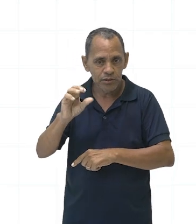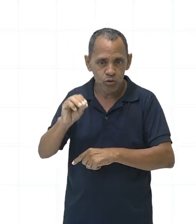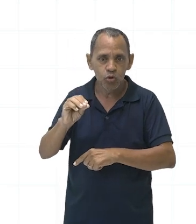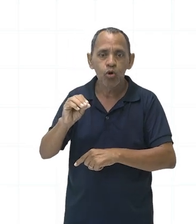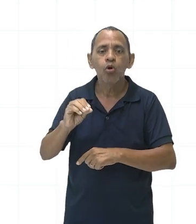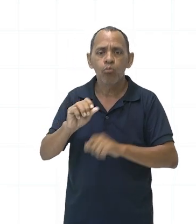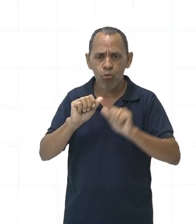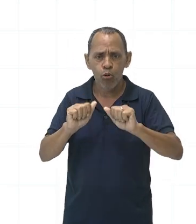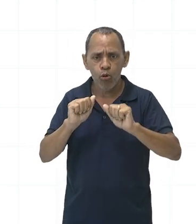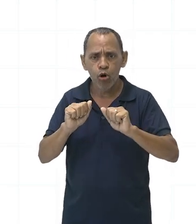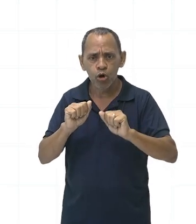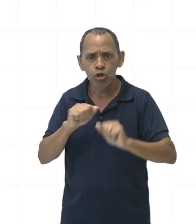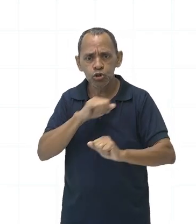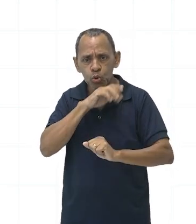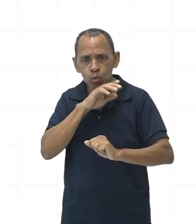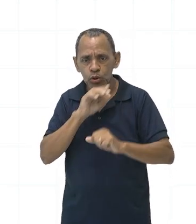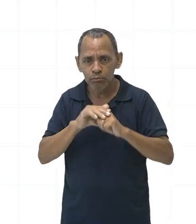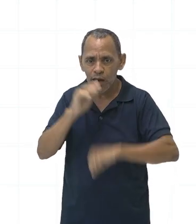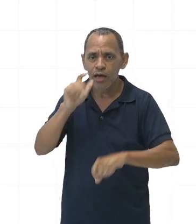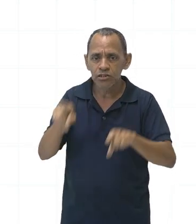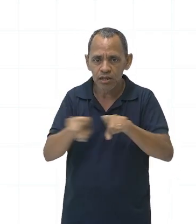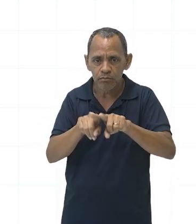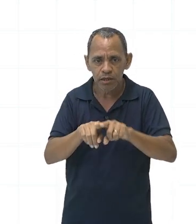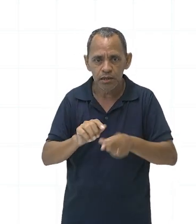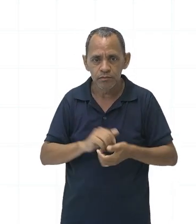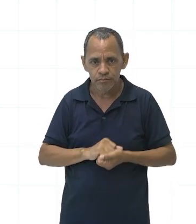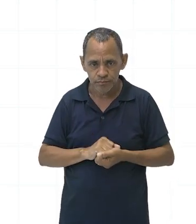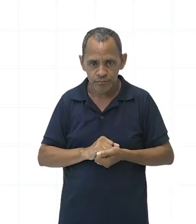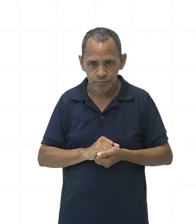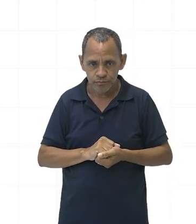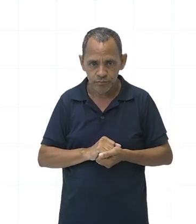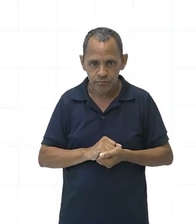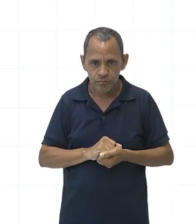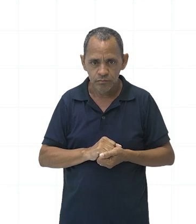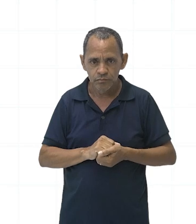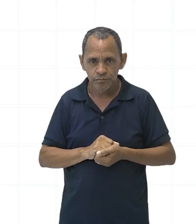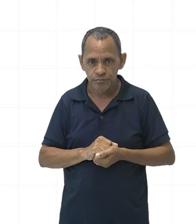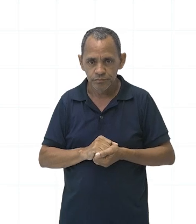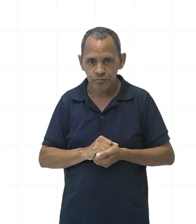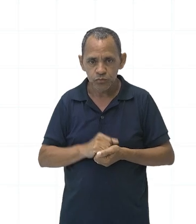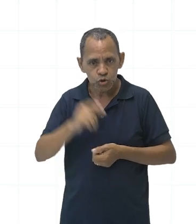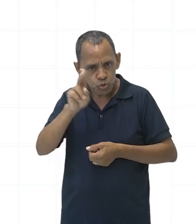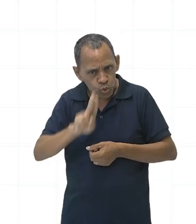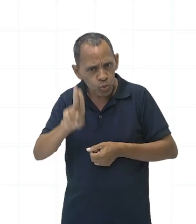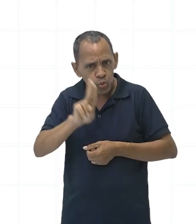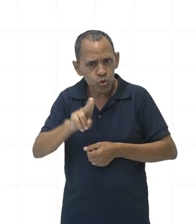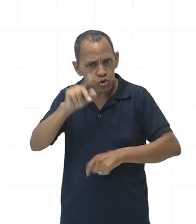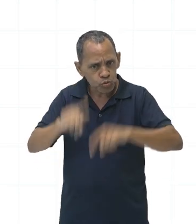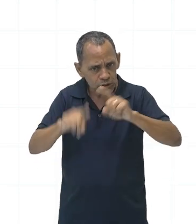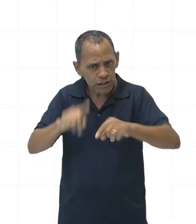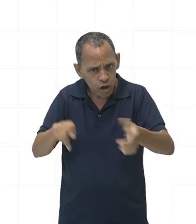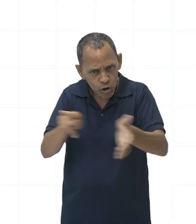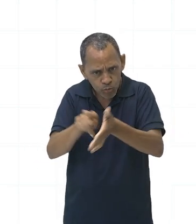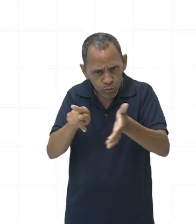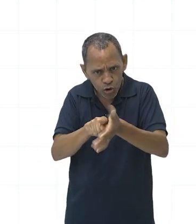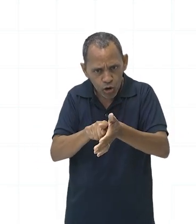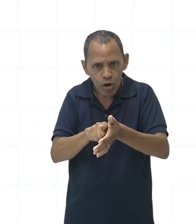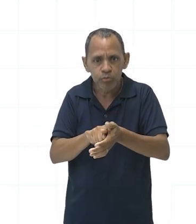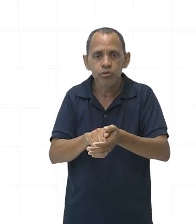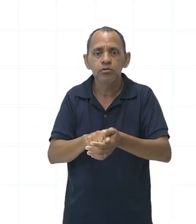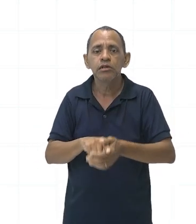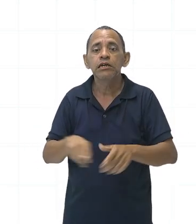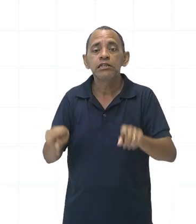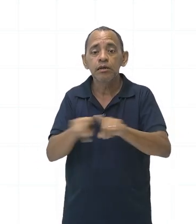elevar o membro para reduzir o fluxo de sangue, certo? Depois, com a compressa de